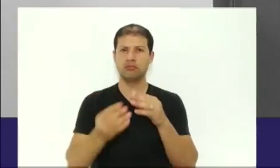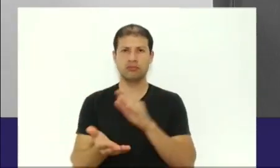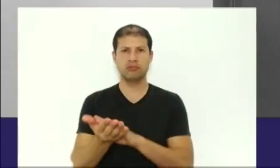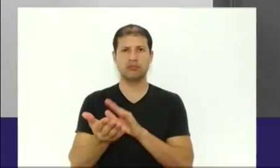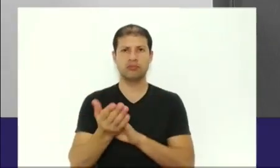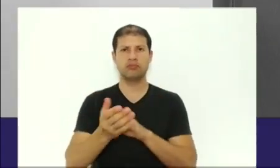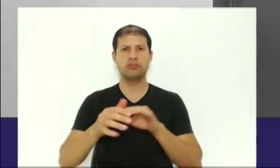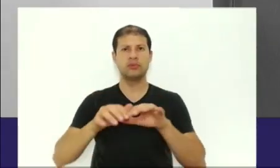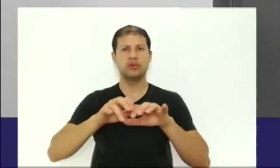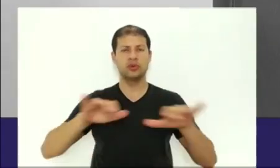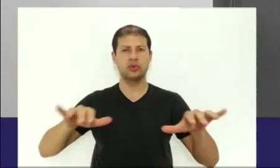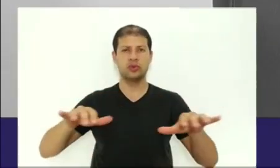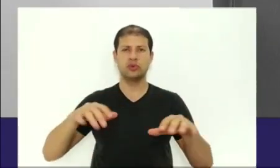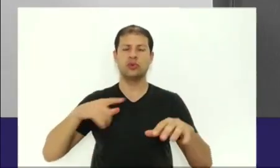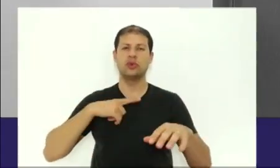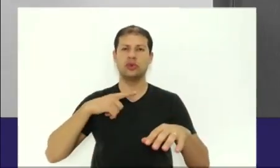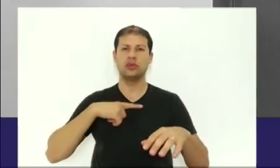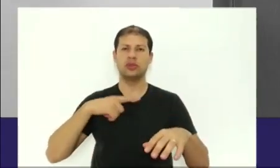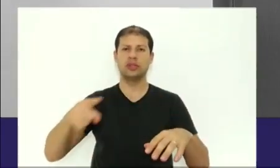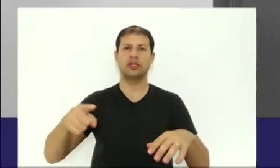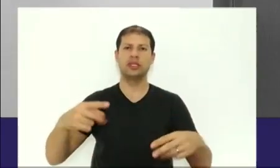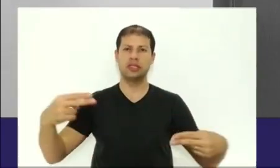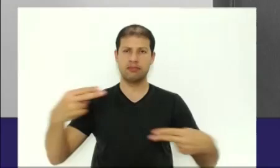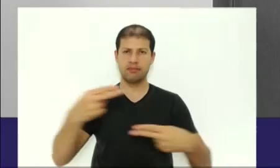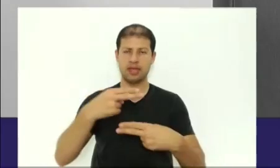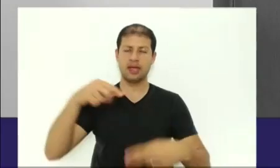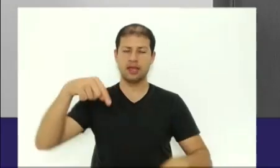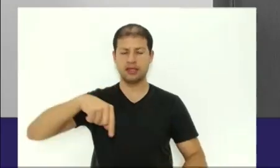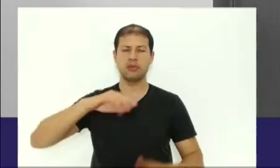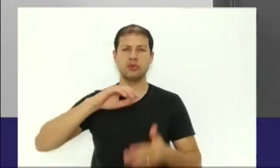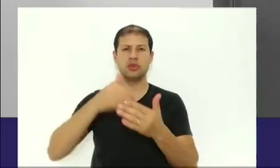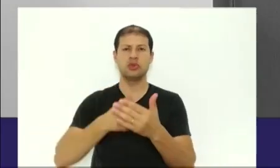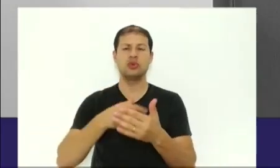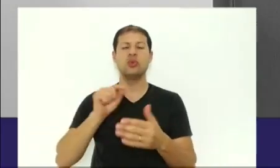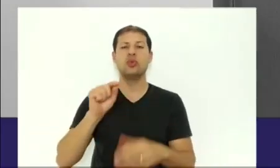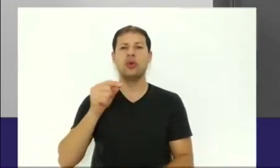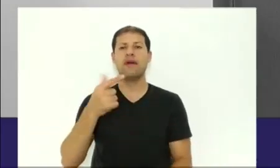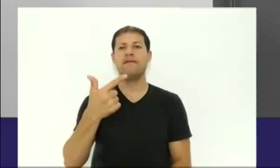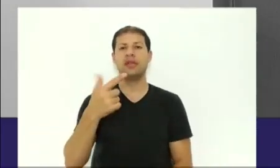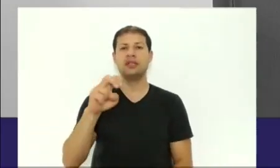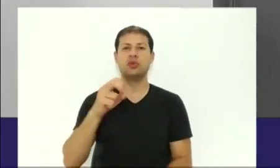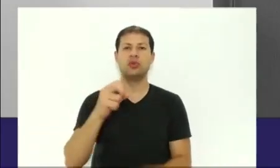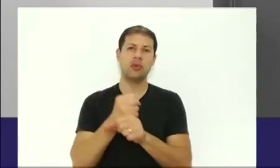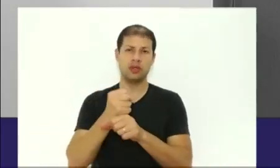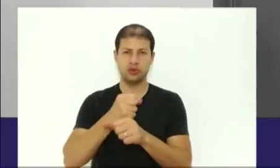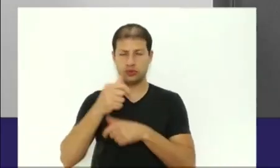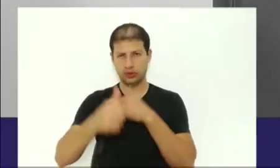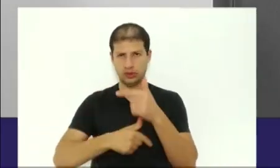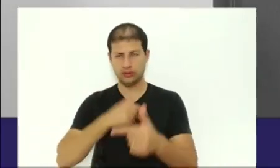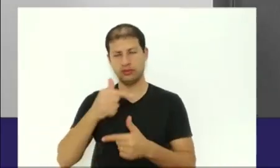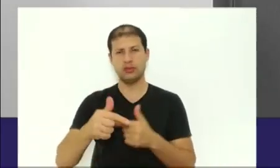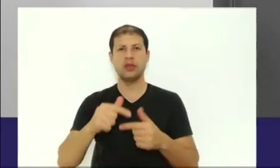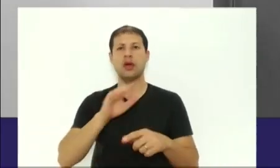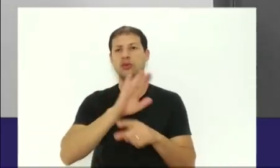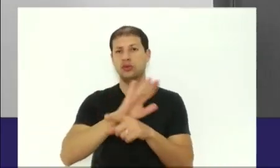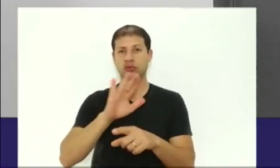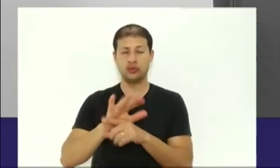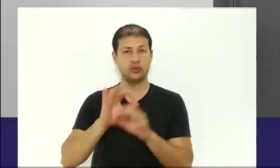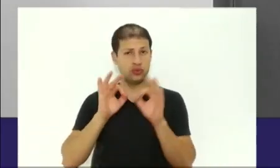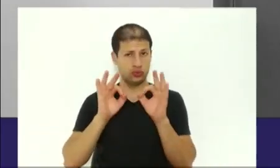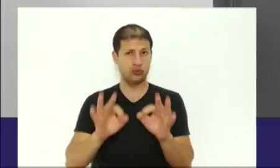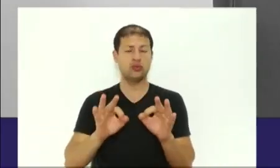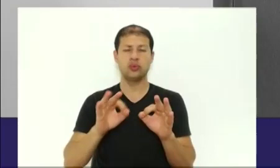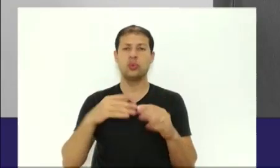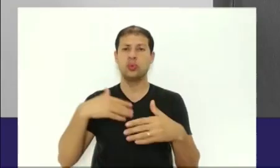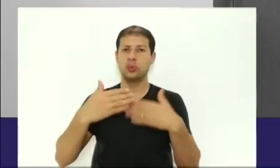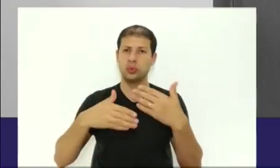do SEBRAE, em Botucatu, pela comemoração de 25 anos de atuação, colaborando efetivamente com o